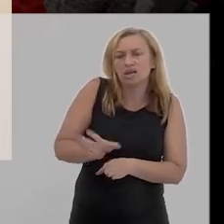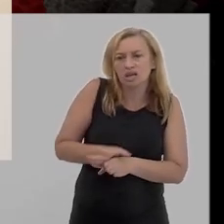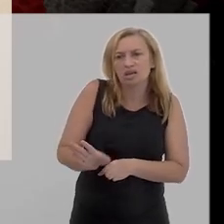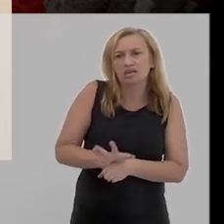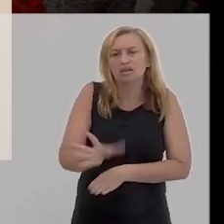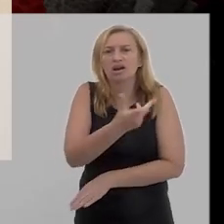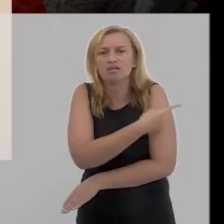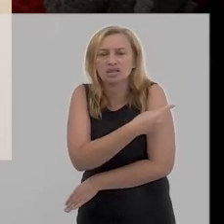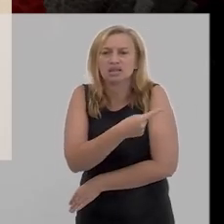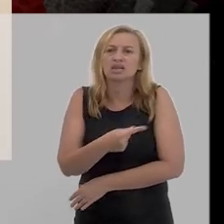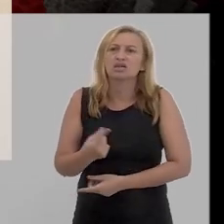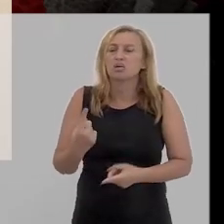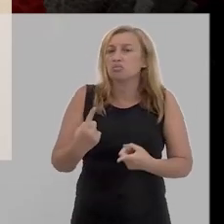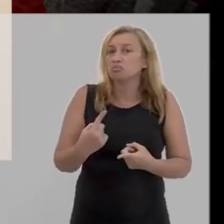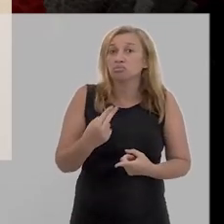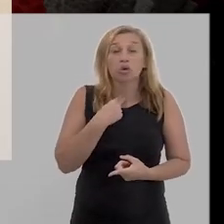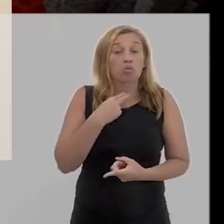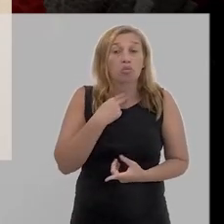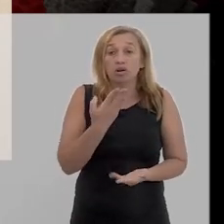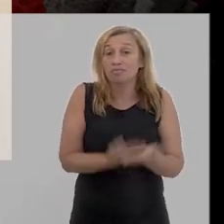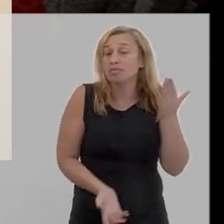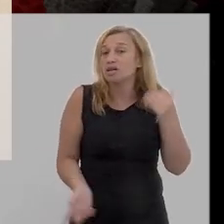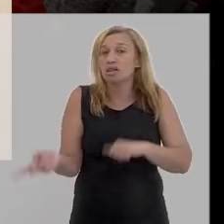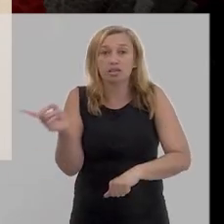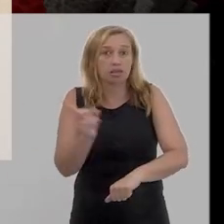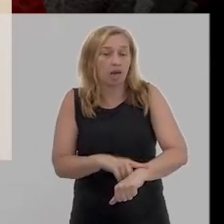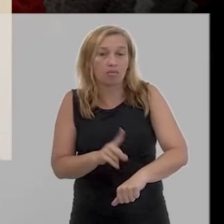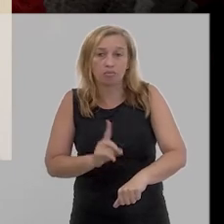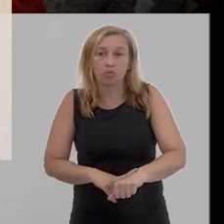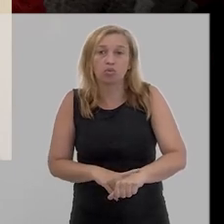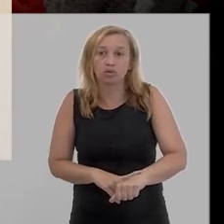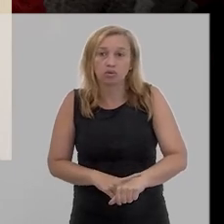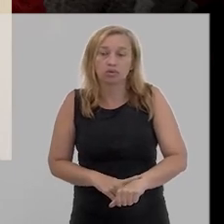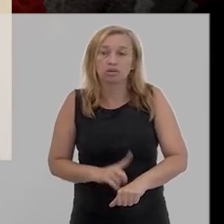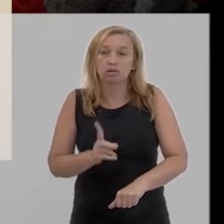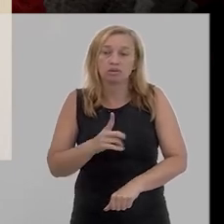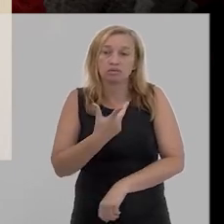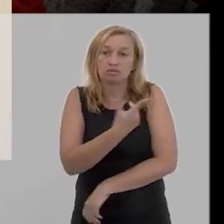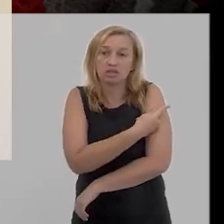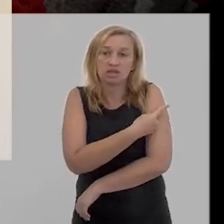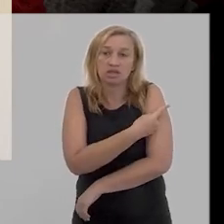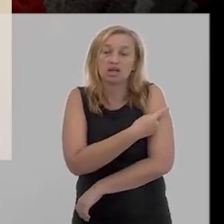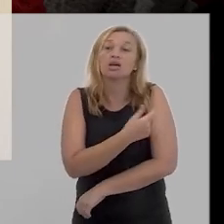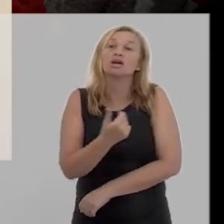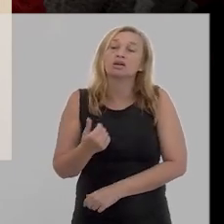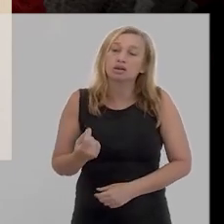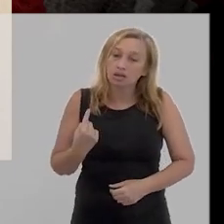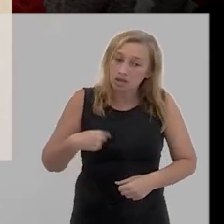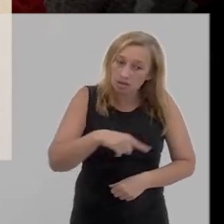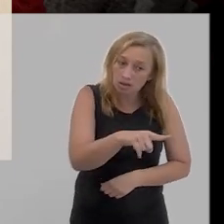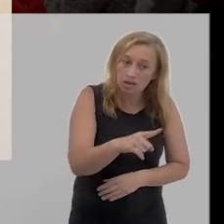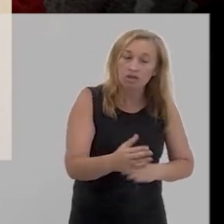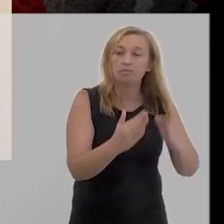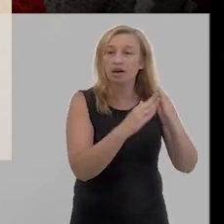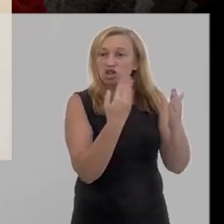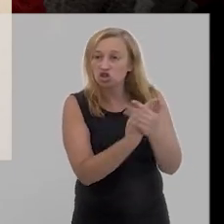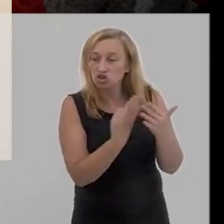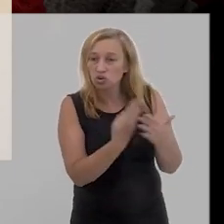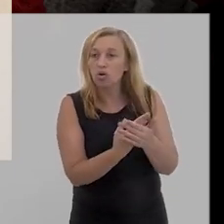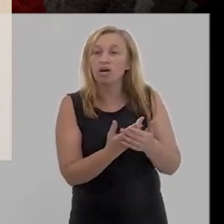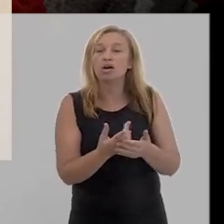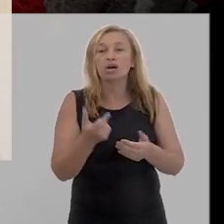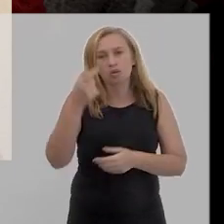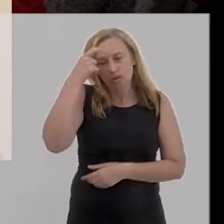orientando a vacinação, porque também não pode perder muito tempo sem vacinar, né? Tem que voltar à escola e tudo, então tem que ter